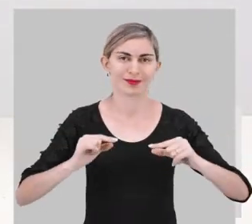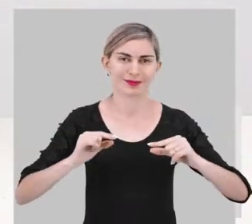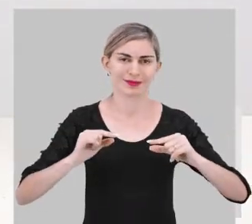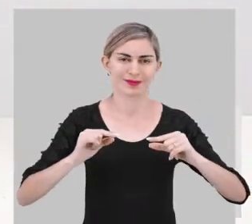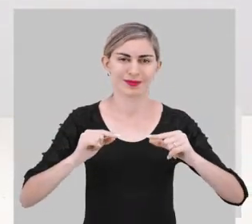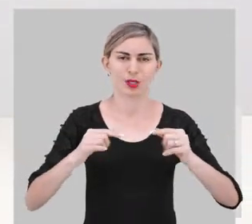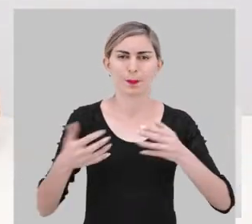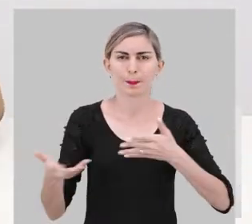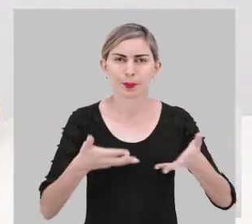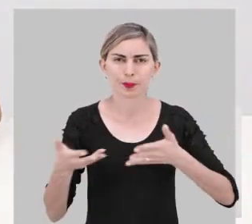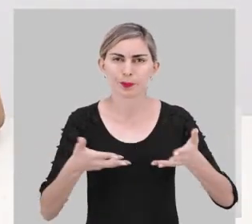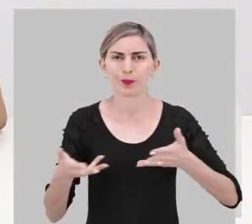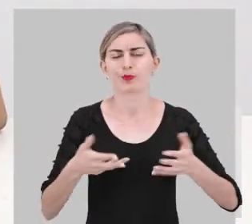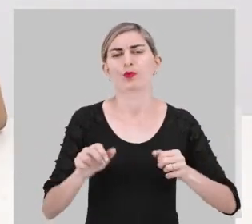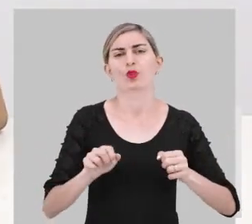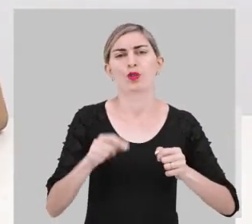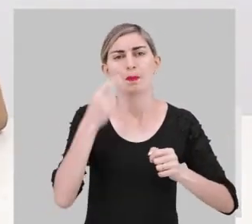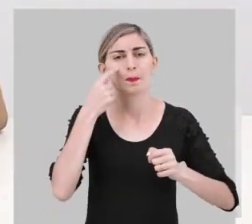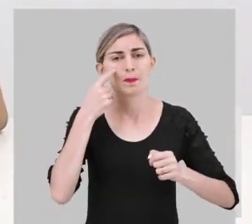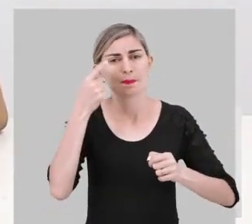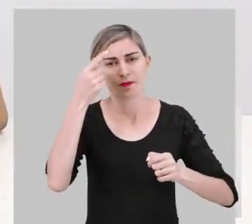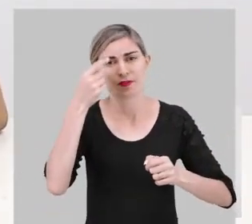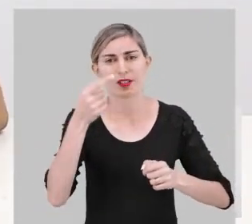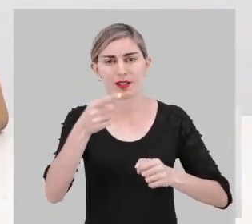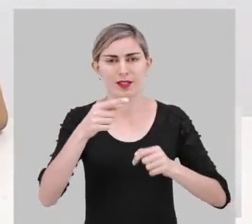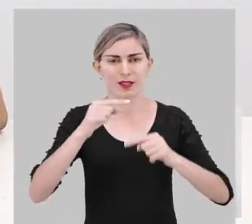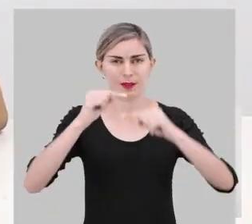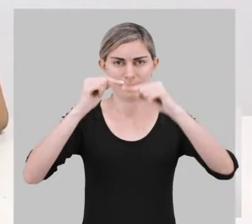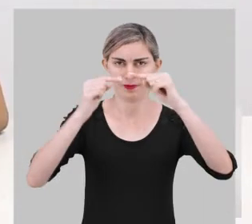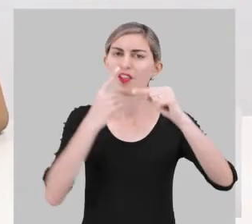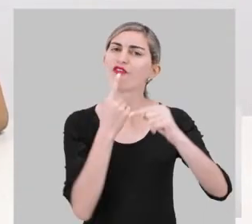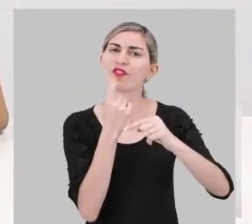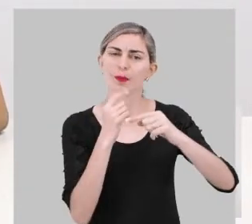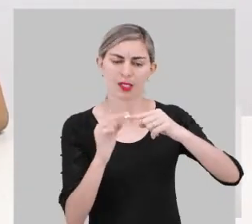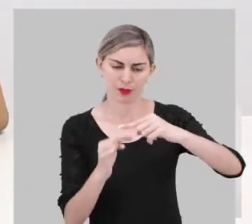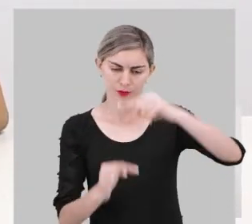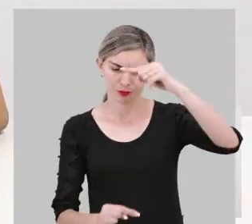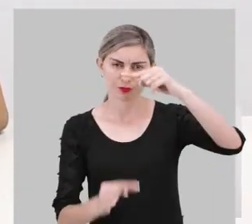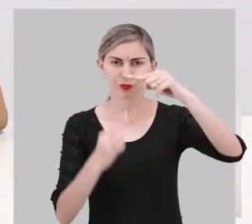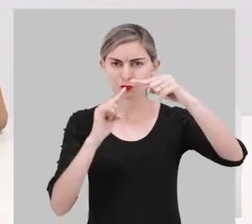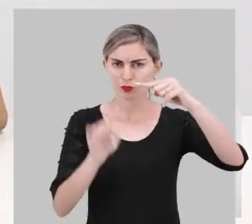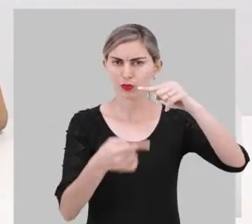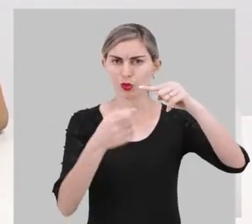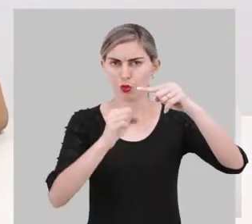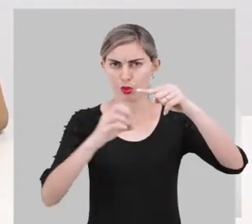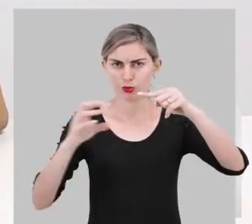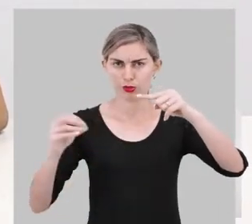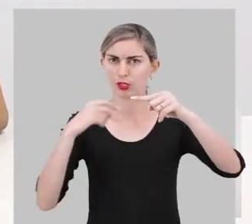produção. Imagine que essa etapa aqui faça de 1.800 folhas